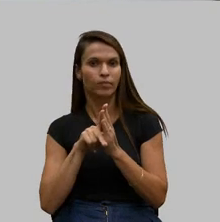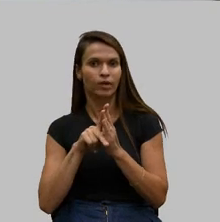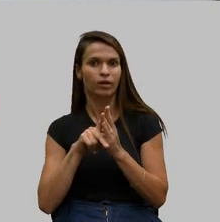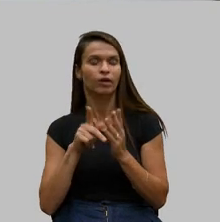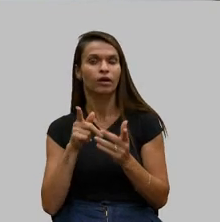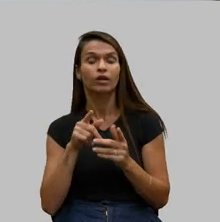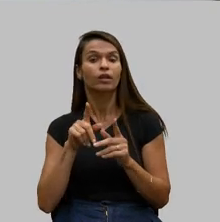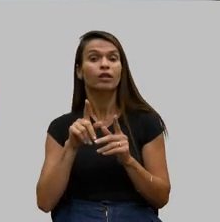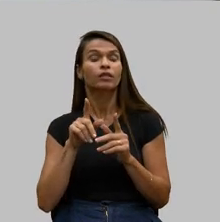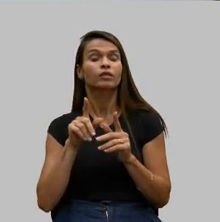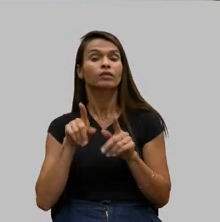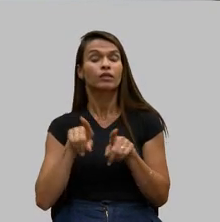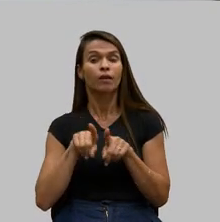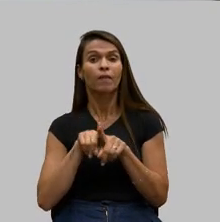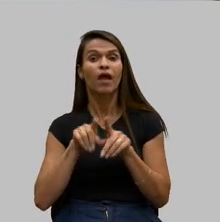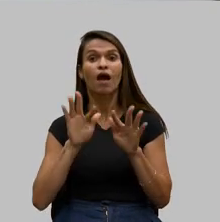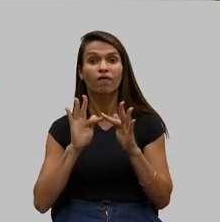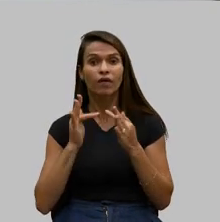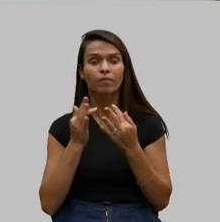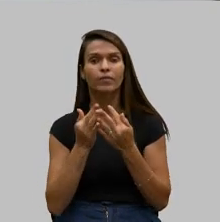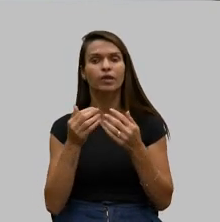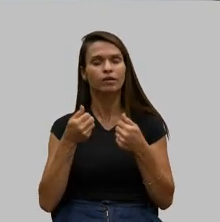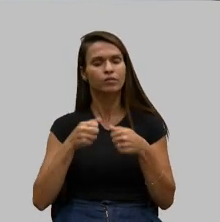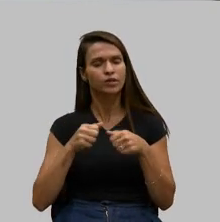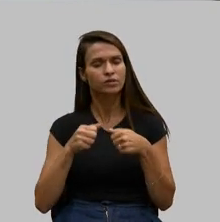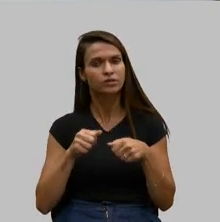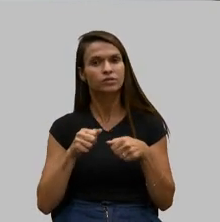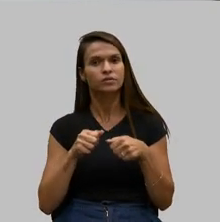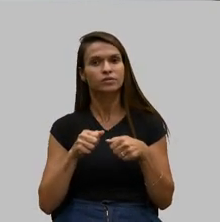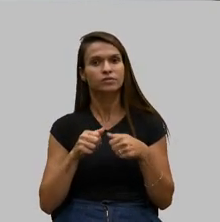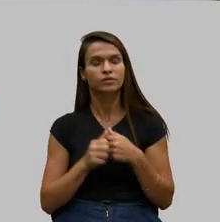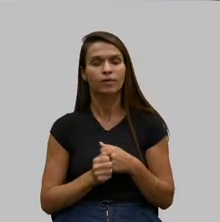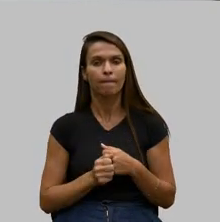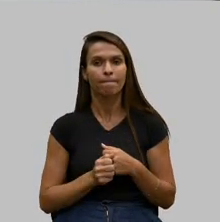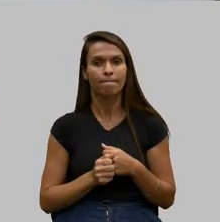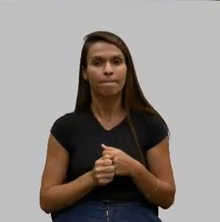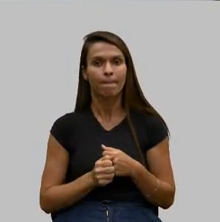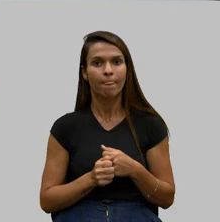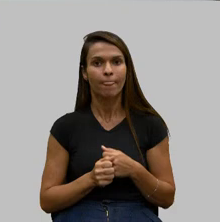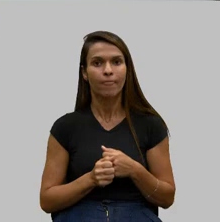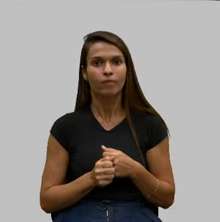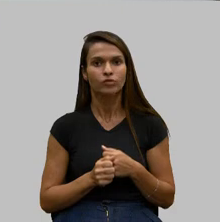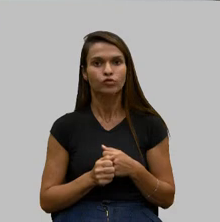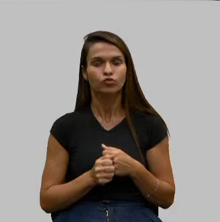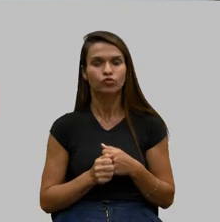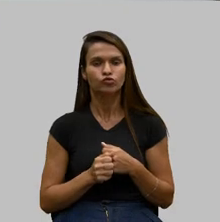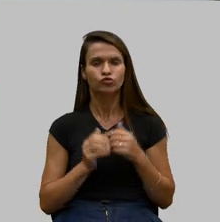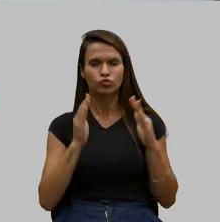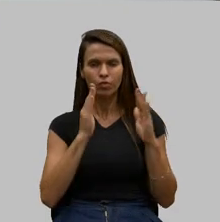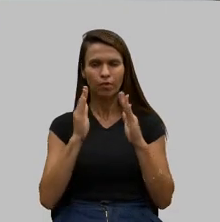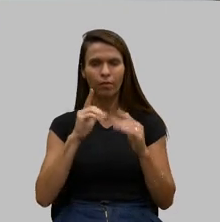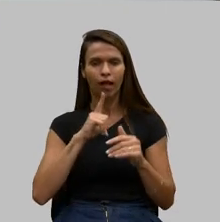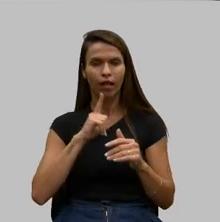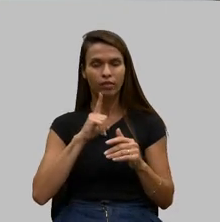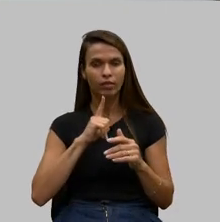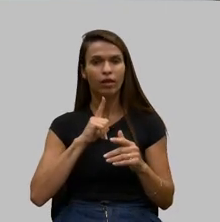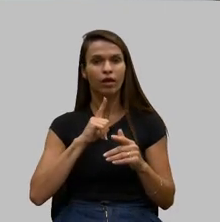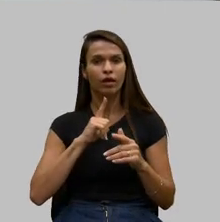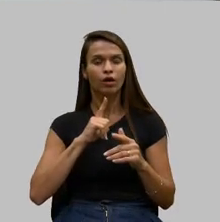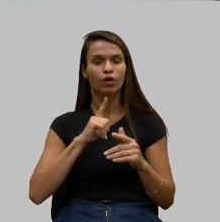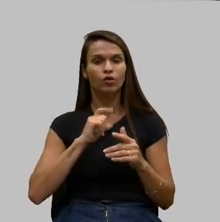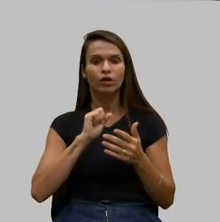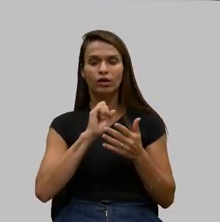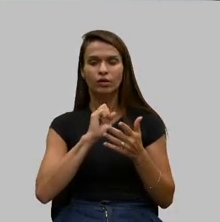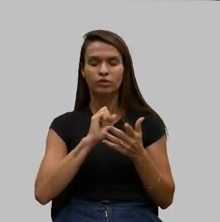porque ela precisa de um tempo né para para ter Ter suas atividades para poder ir no